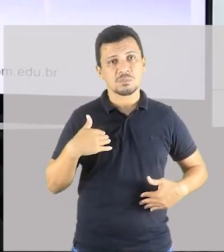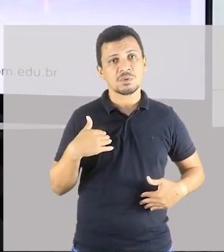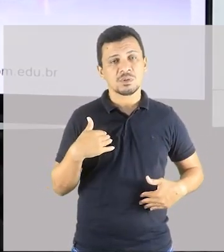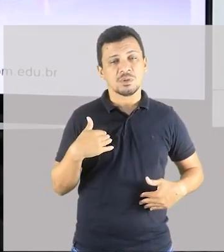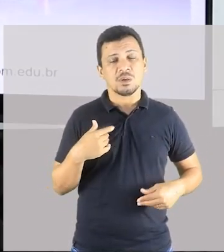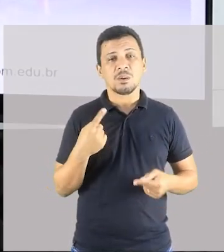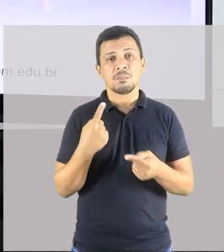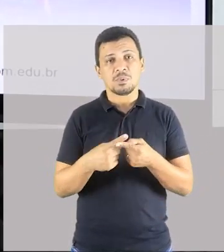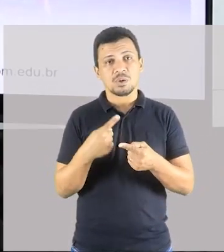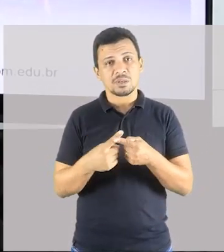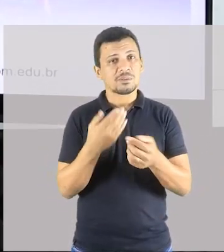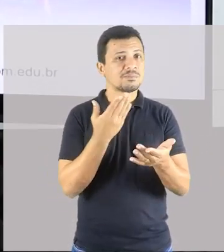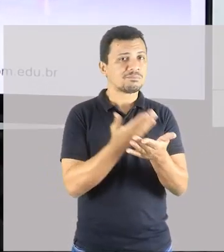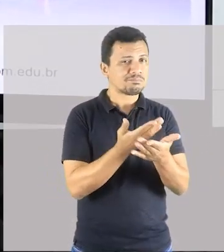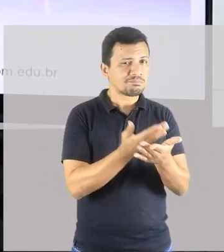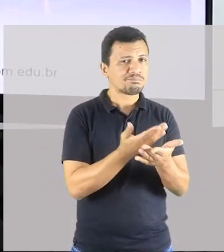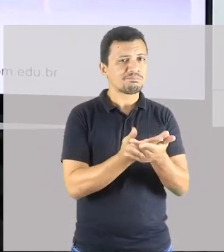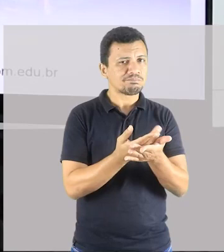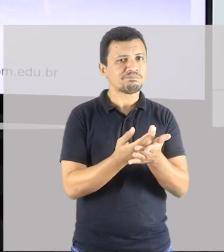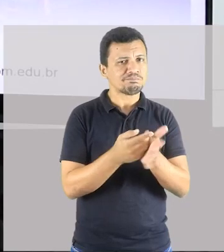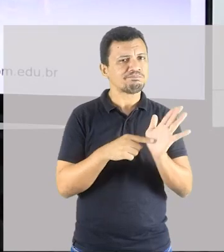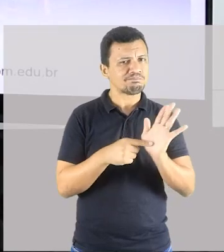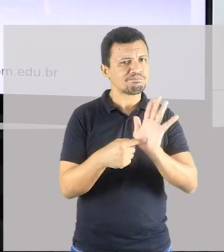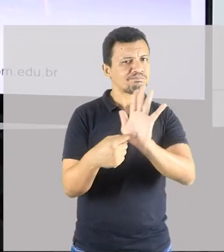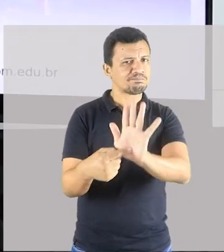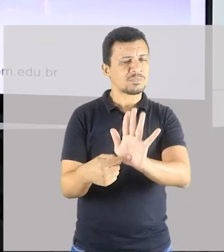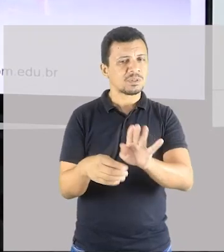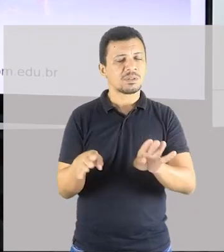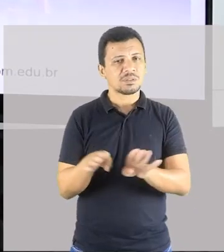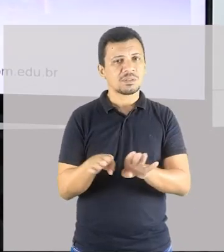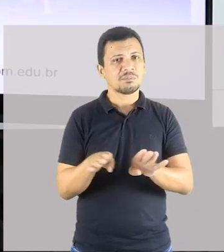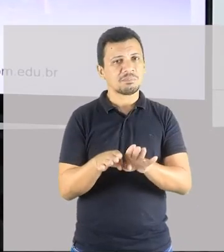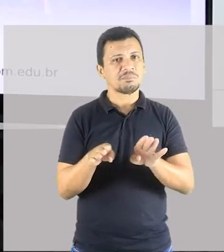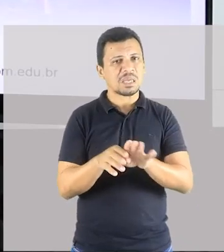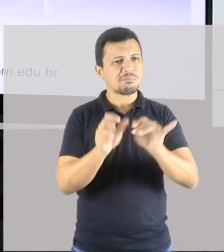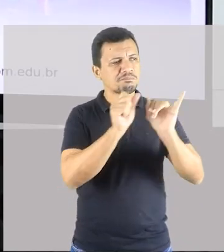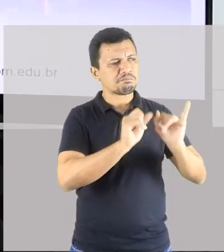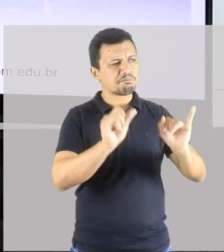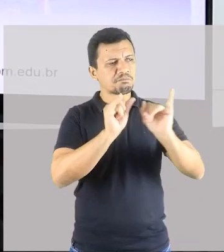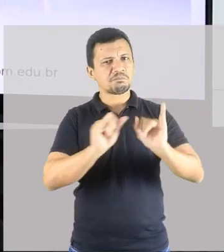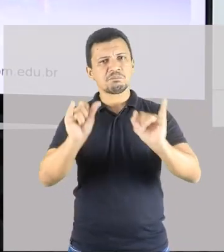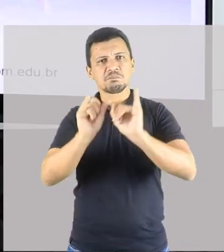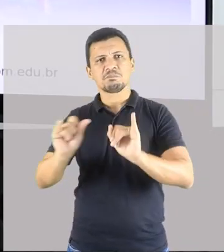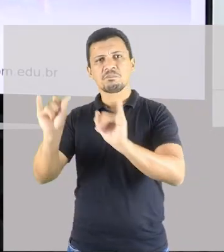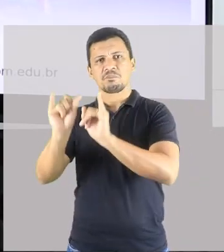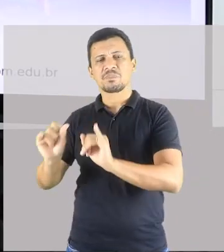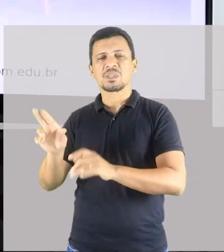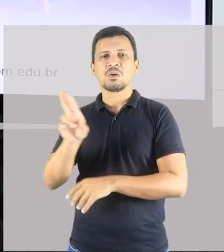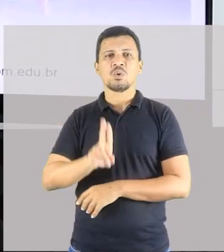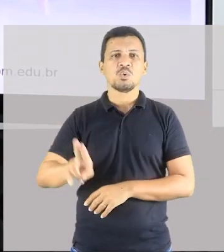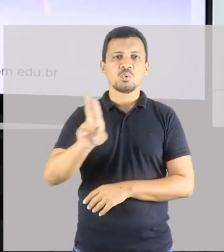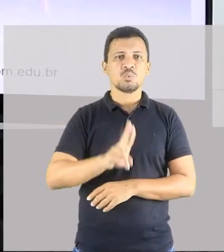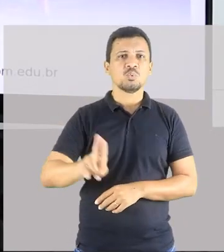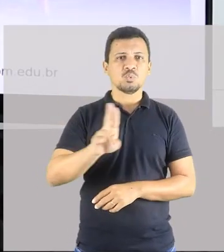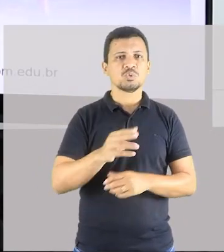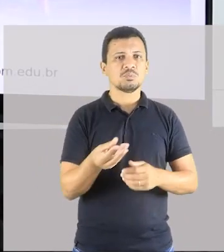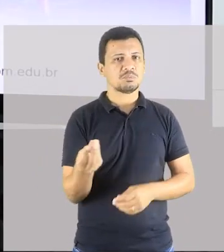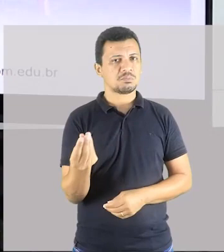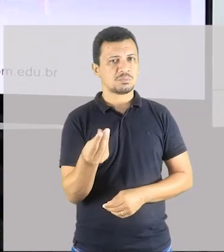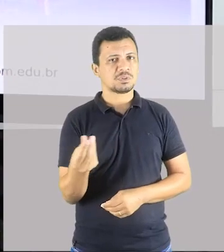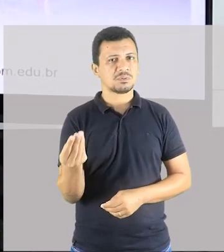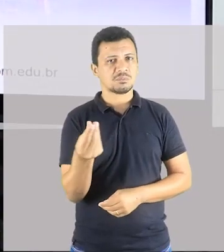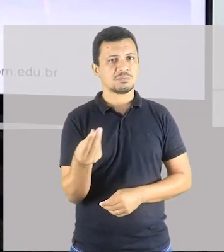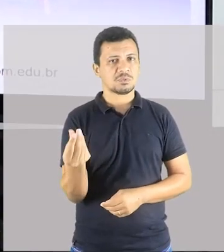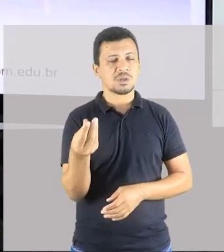a esses estudos e a essas divulgações e utilizações dessa